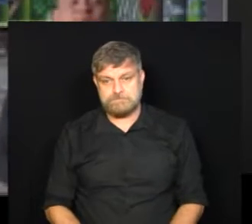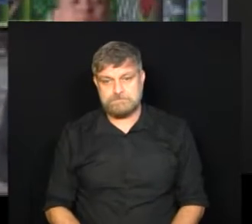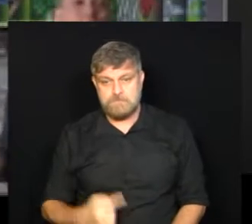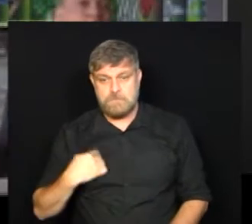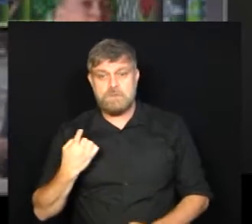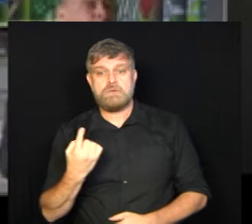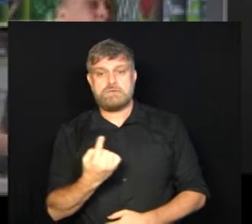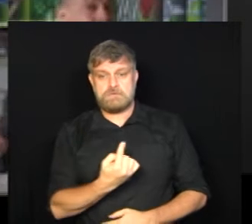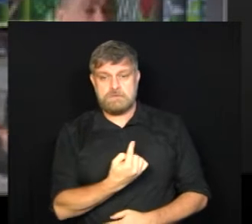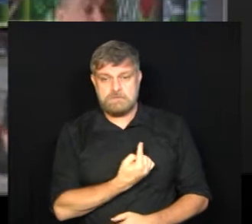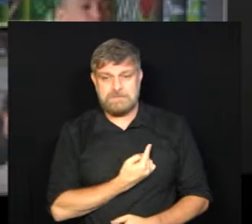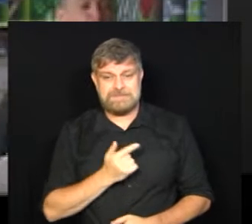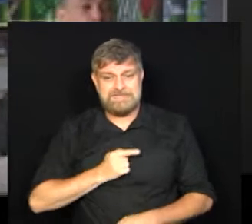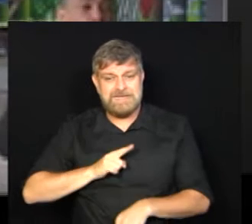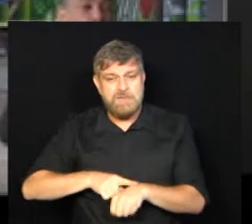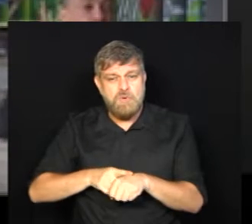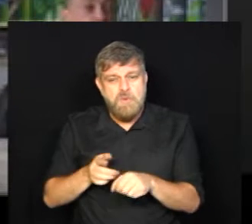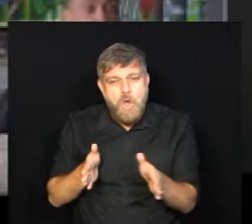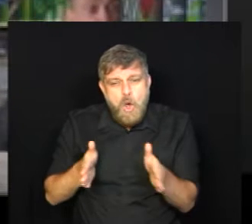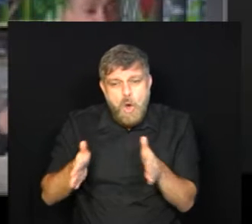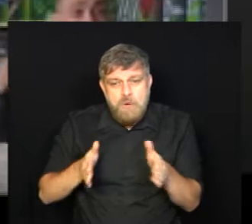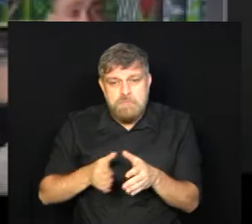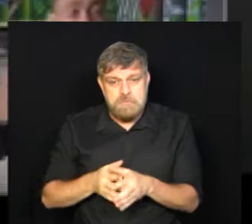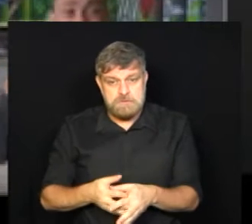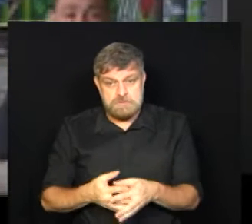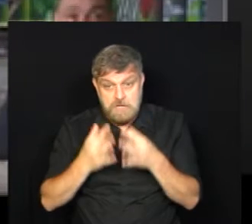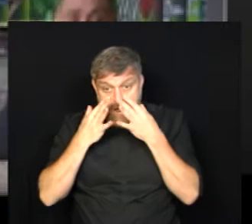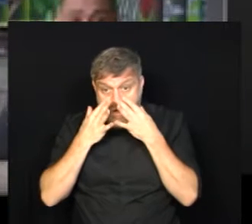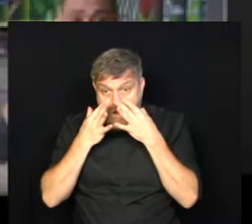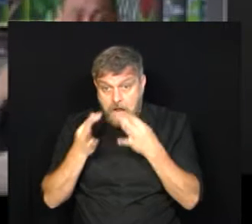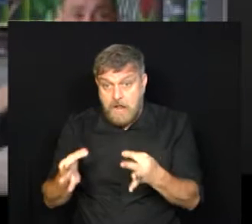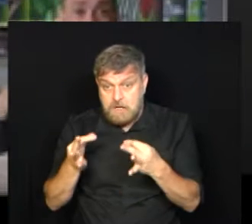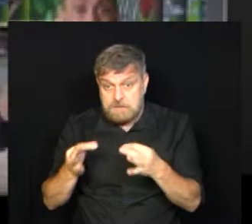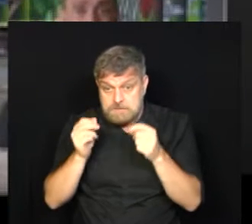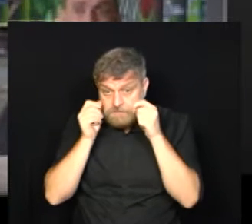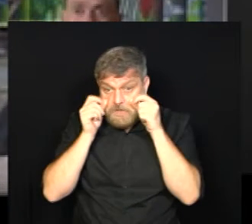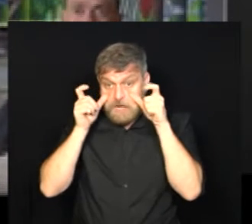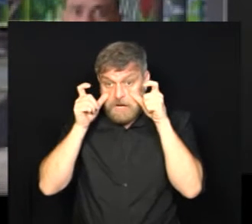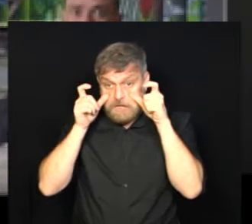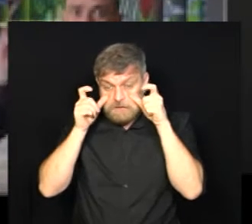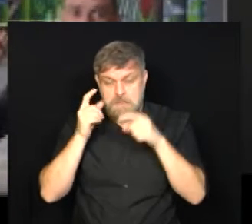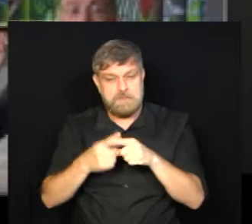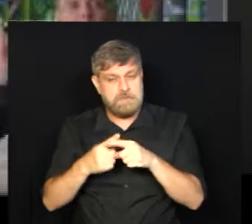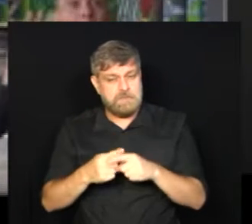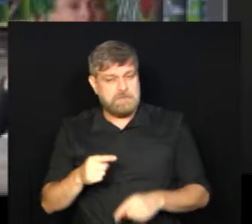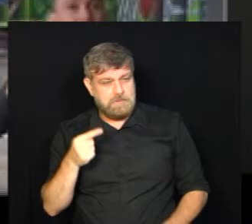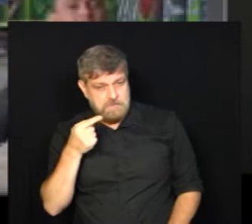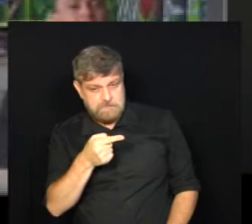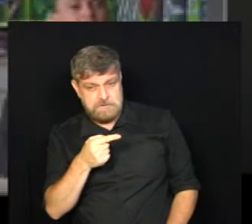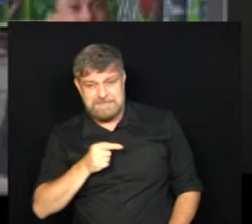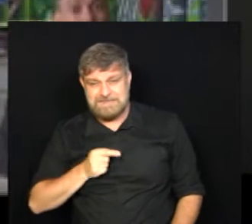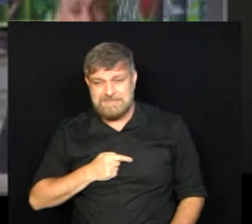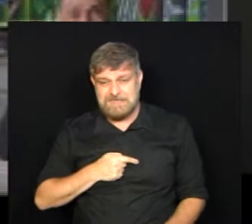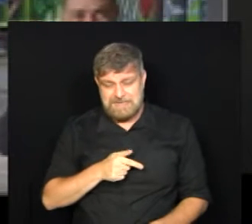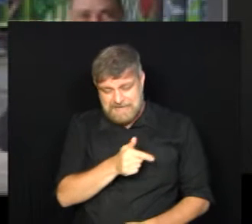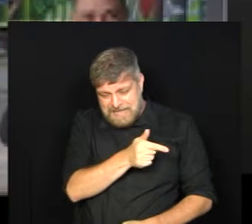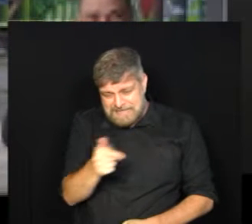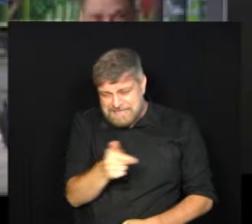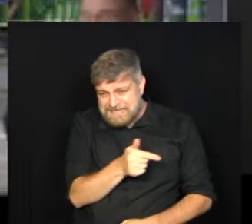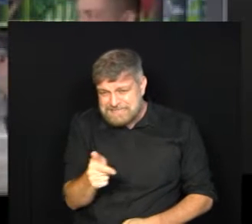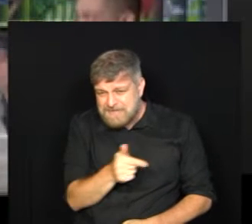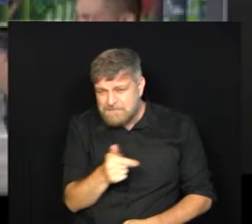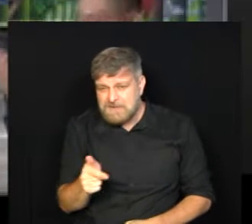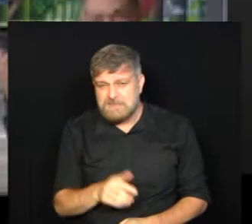Estamos no momento de atenção e alerta máximo, mas também observem que nas primeiras semanas